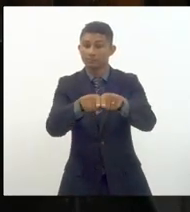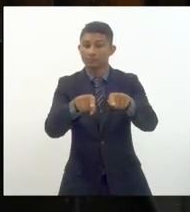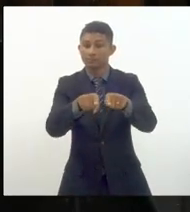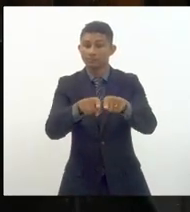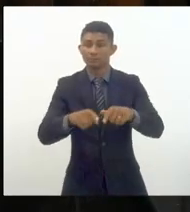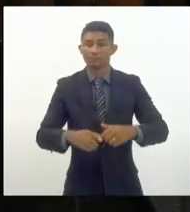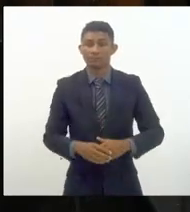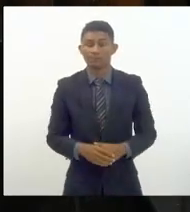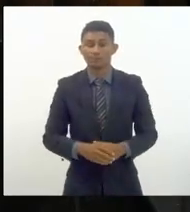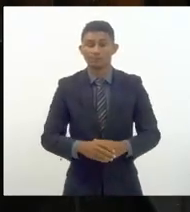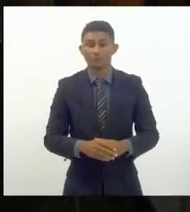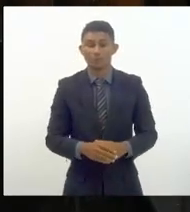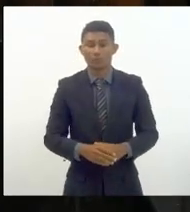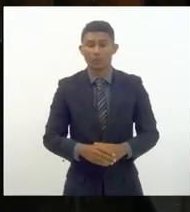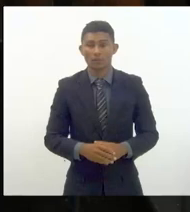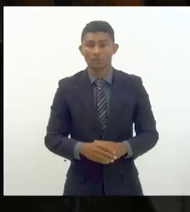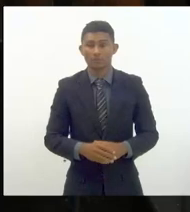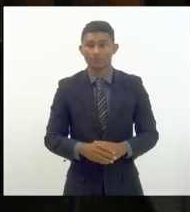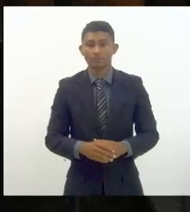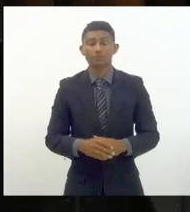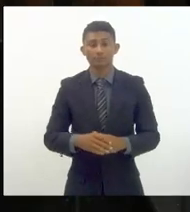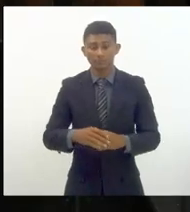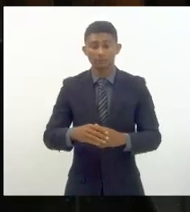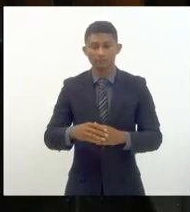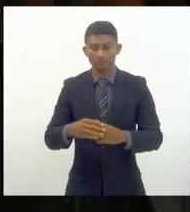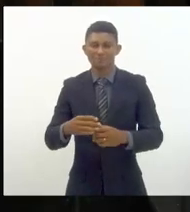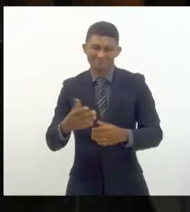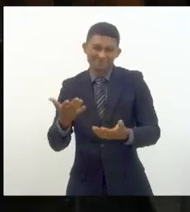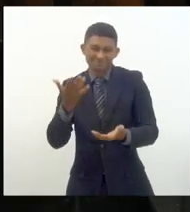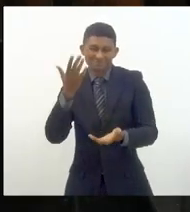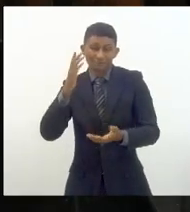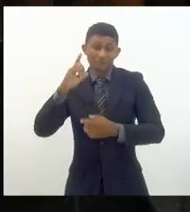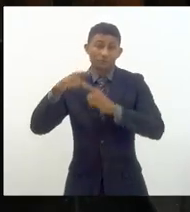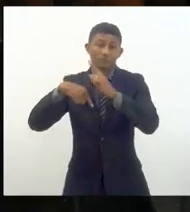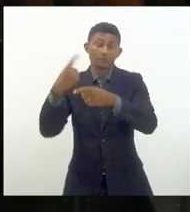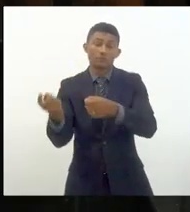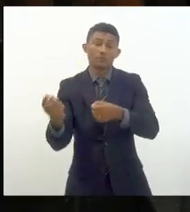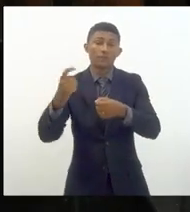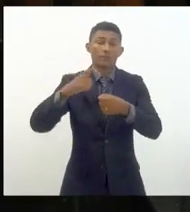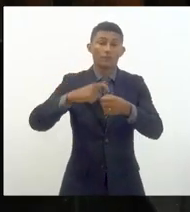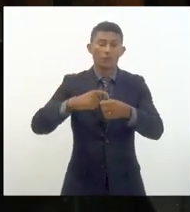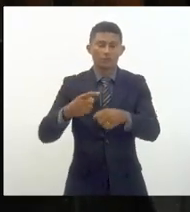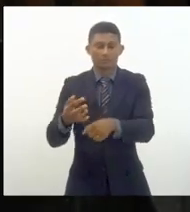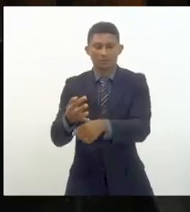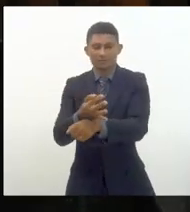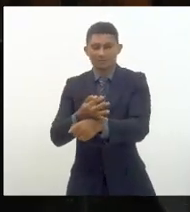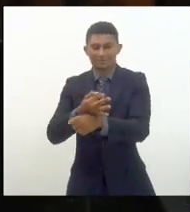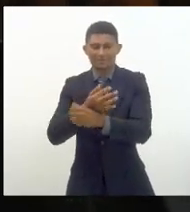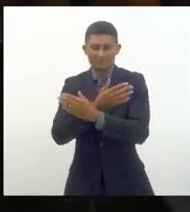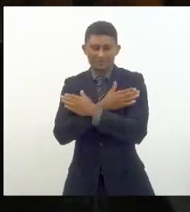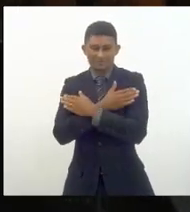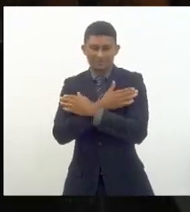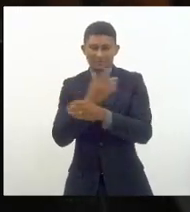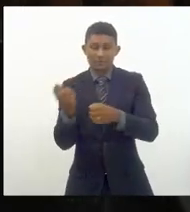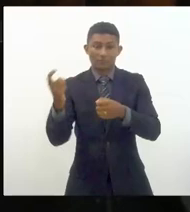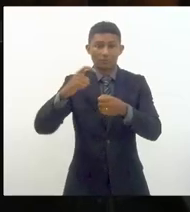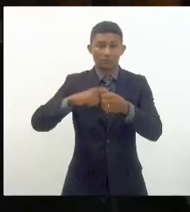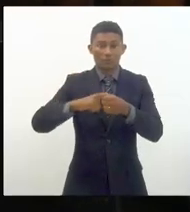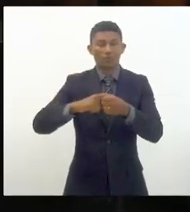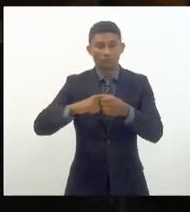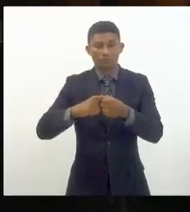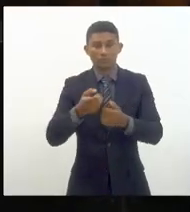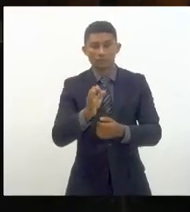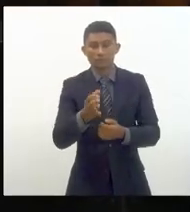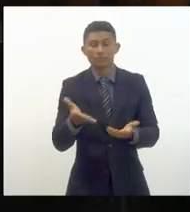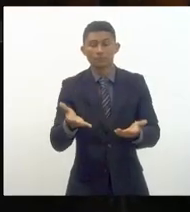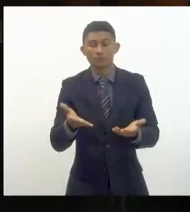e depois do recesso quando retornarmos estaremos prestes